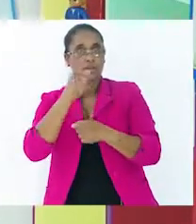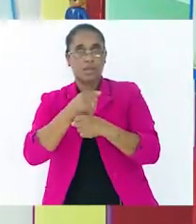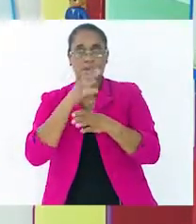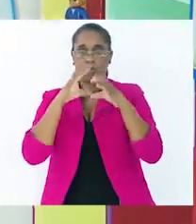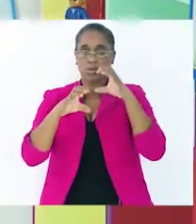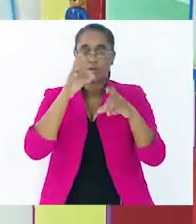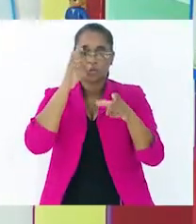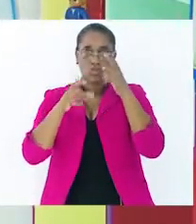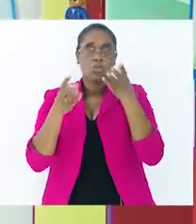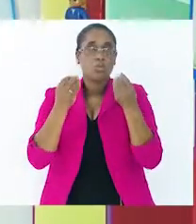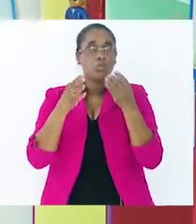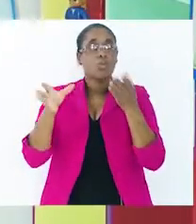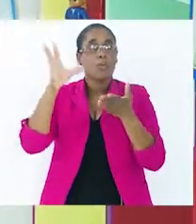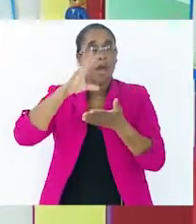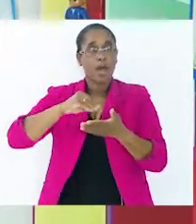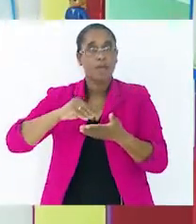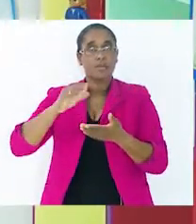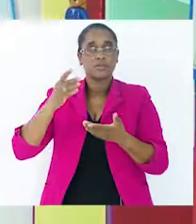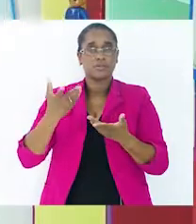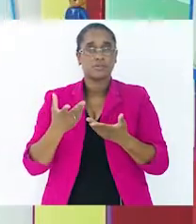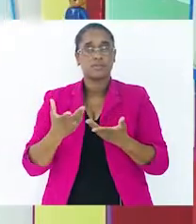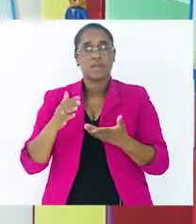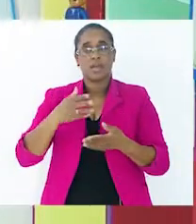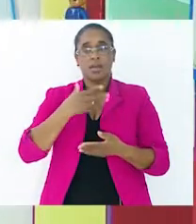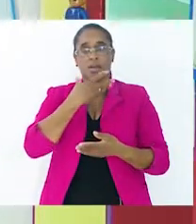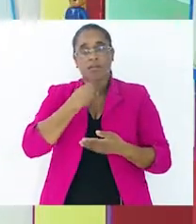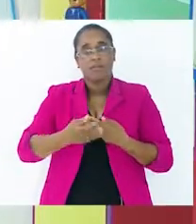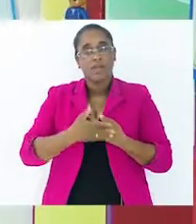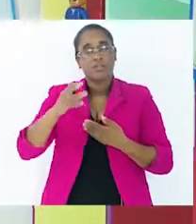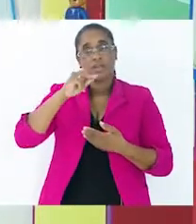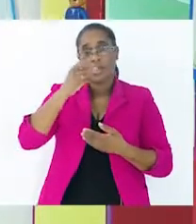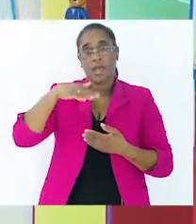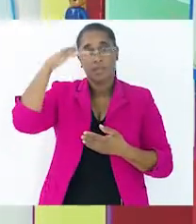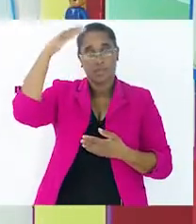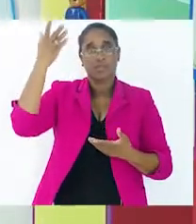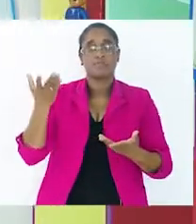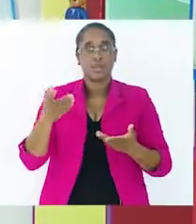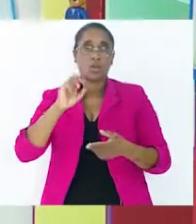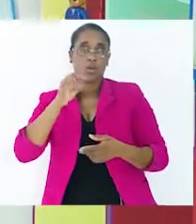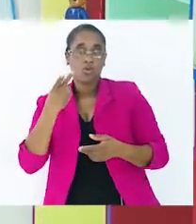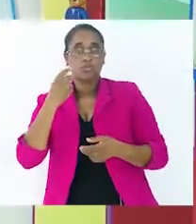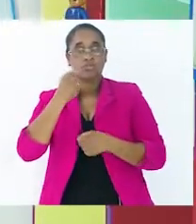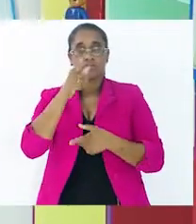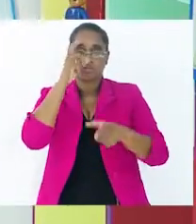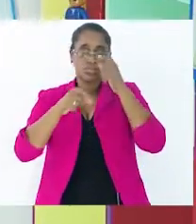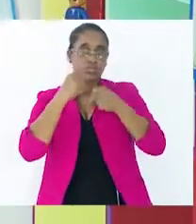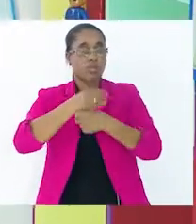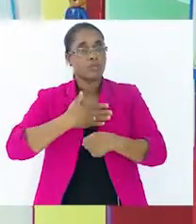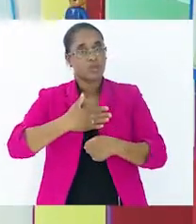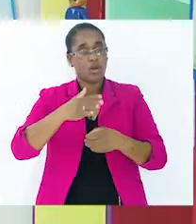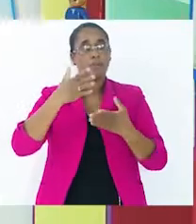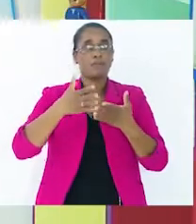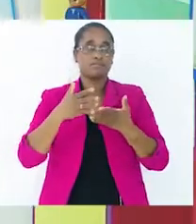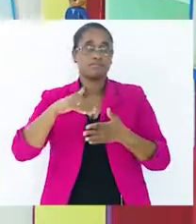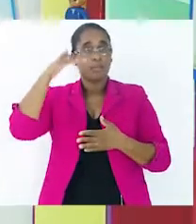pessoas muito mais velhas em relação à idade, ou então com profissionalismo maior. Ok? Então,